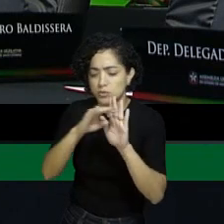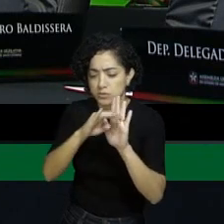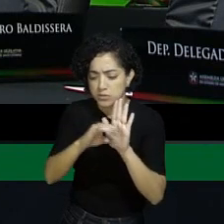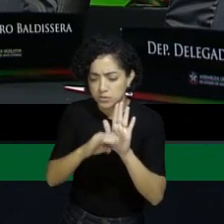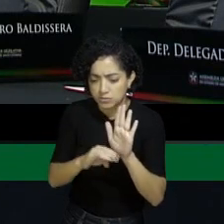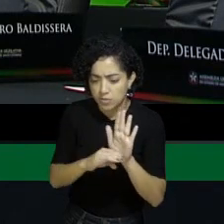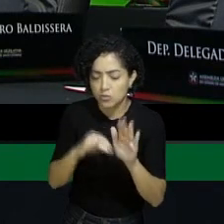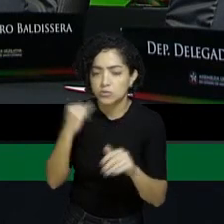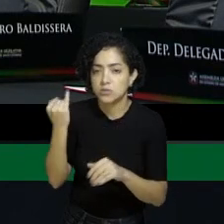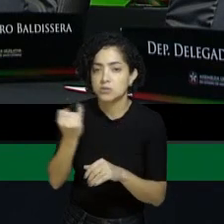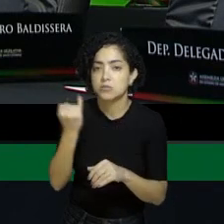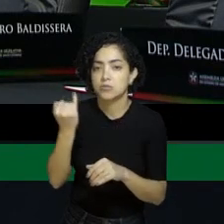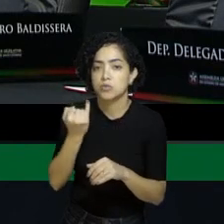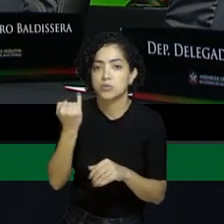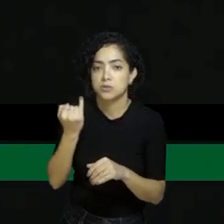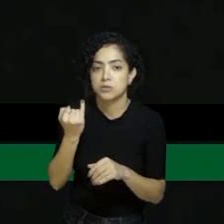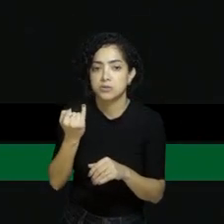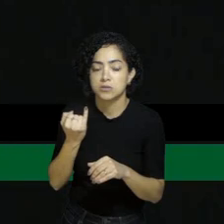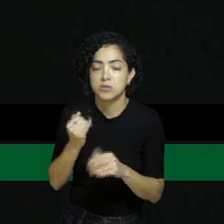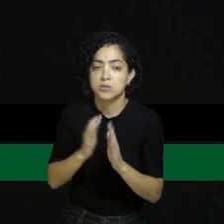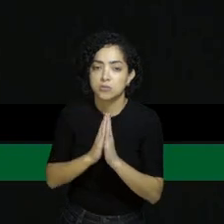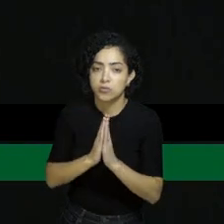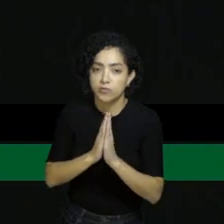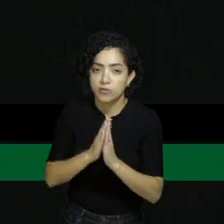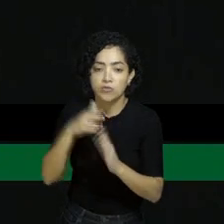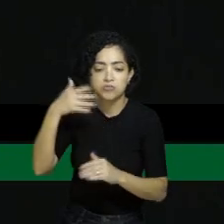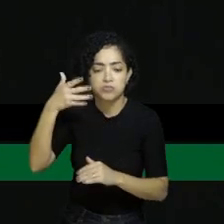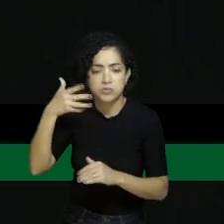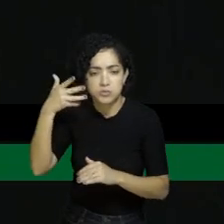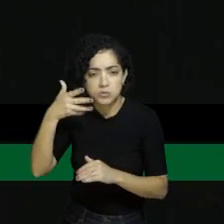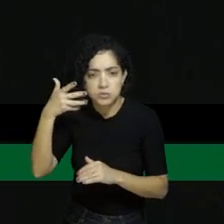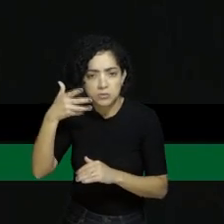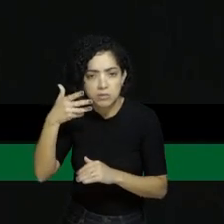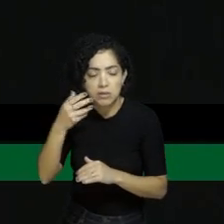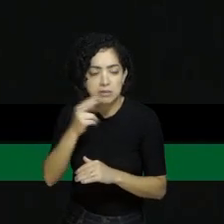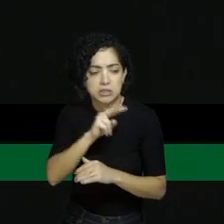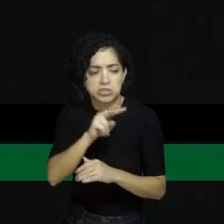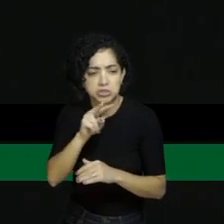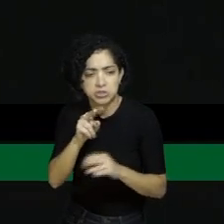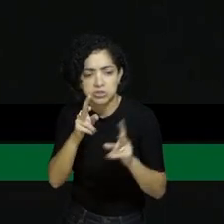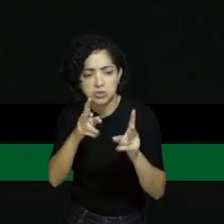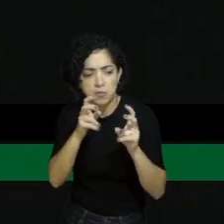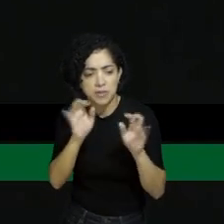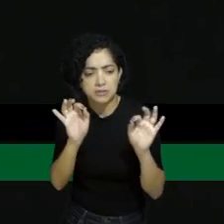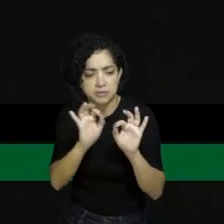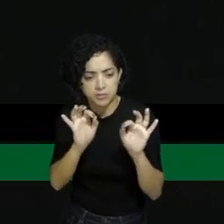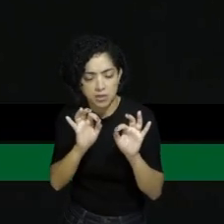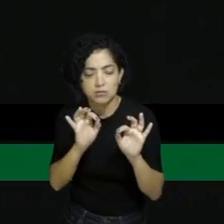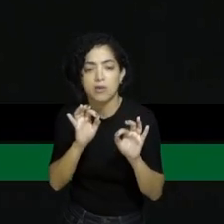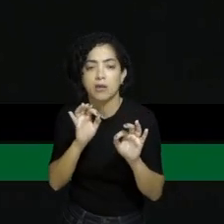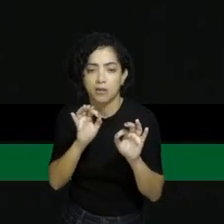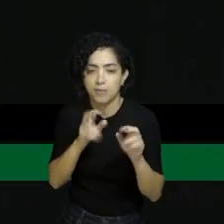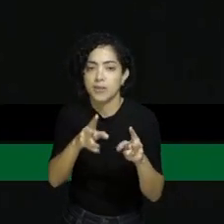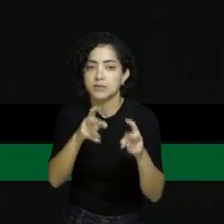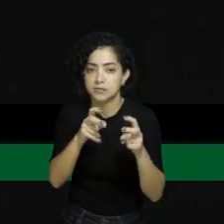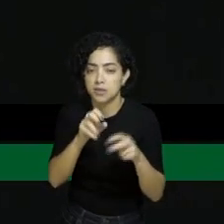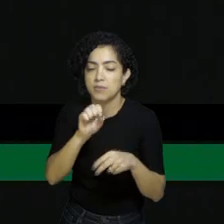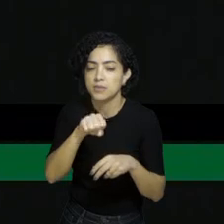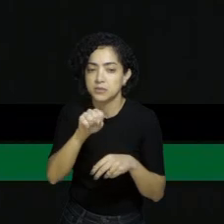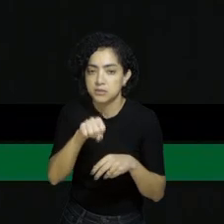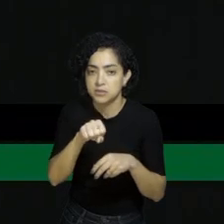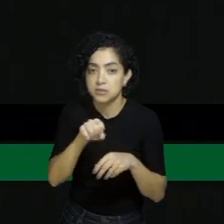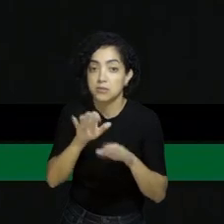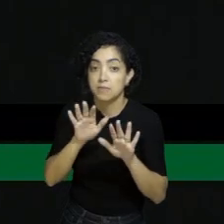importantes. Então, por favor, esse discurso de que nós não enxergamos as deficiências, enxergamos sim. Mas só que nós